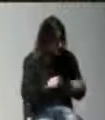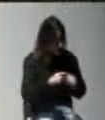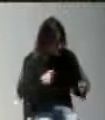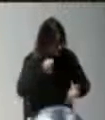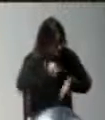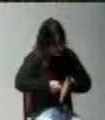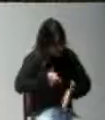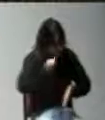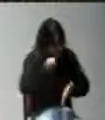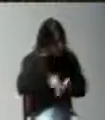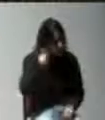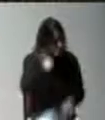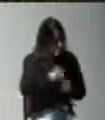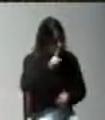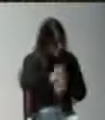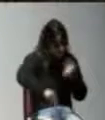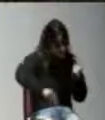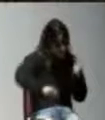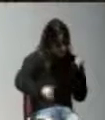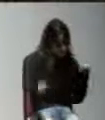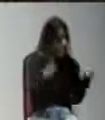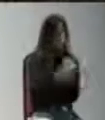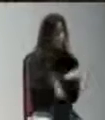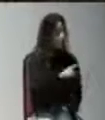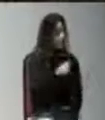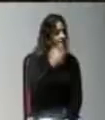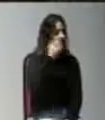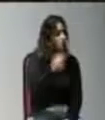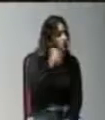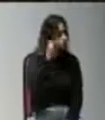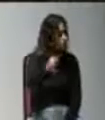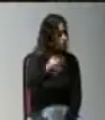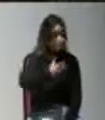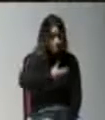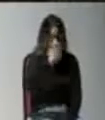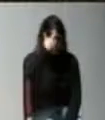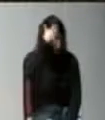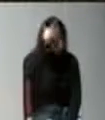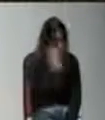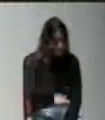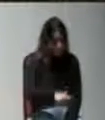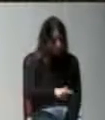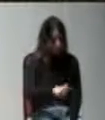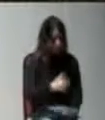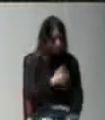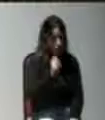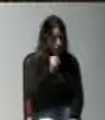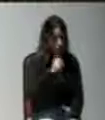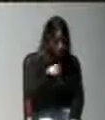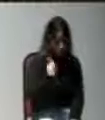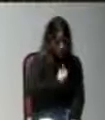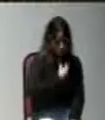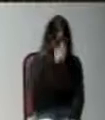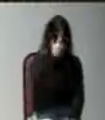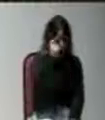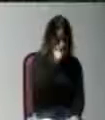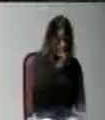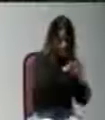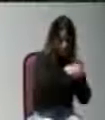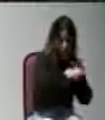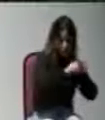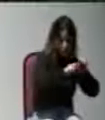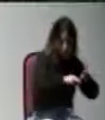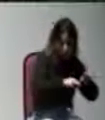filosófica, destinada a pensar de novo, quase que por completo, o que entendemos por educação, por